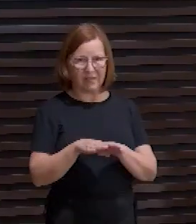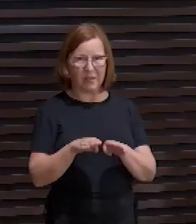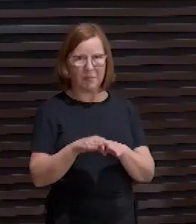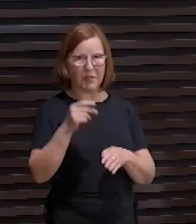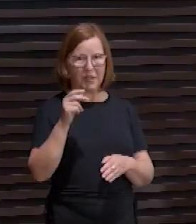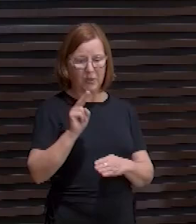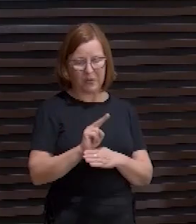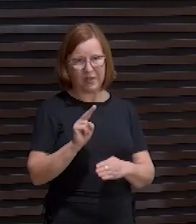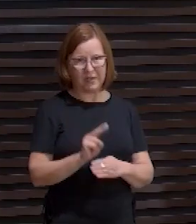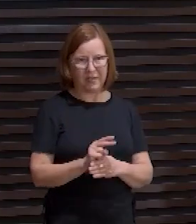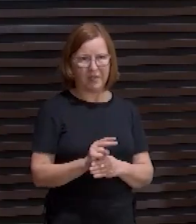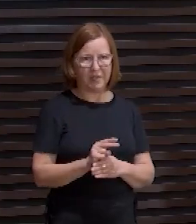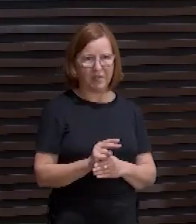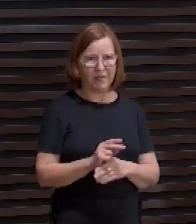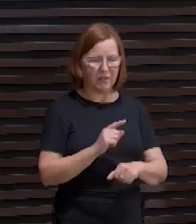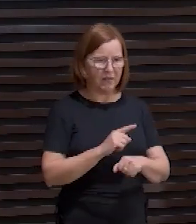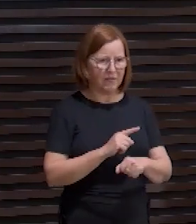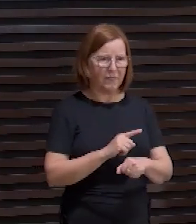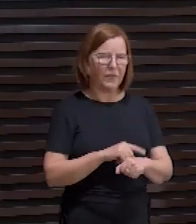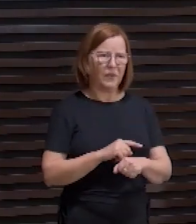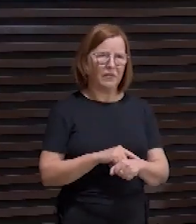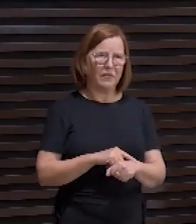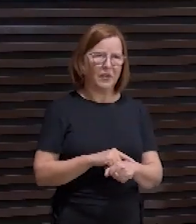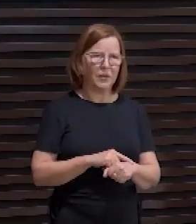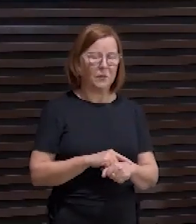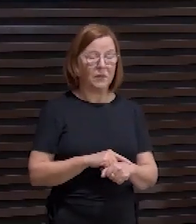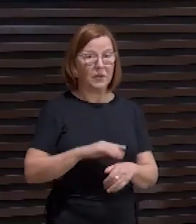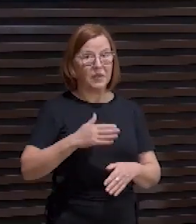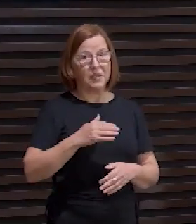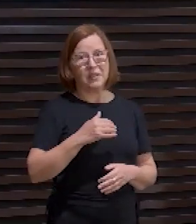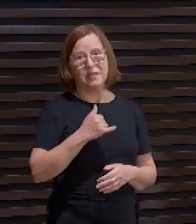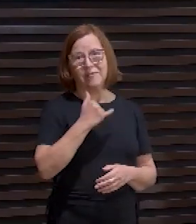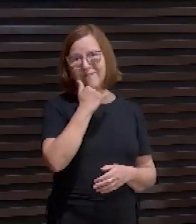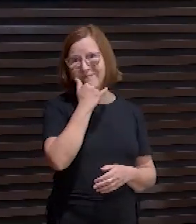comigo. Misericórdia, Senhor. Perdão, amor.